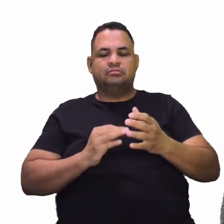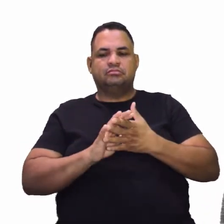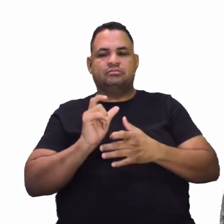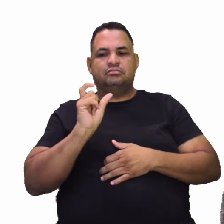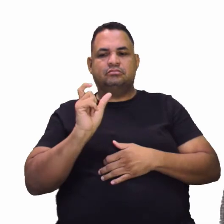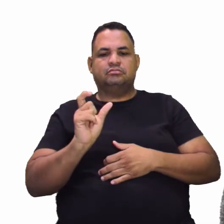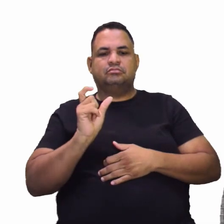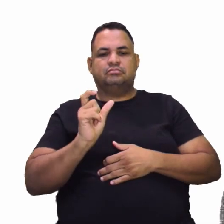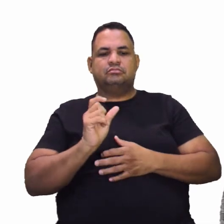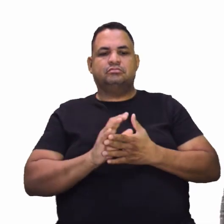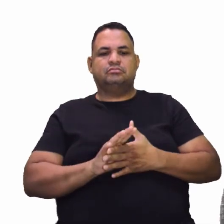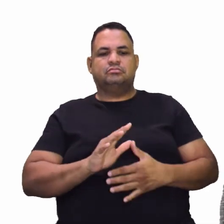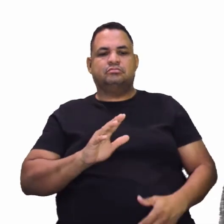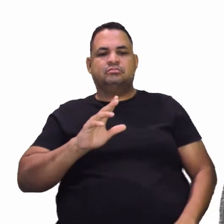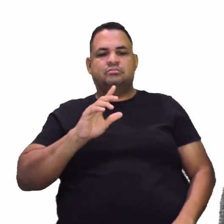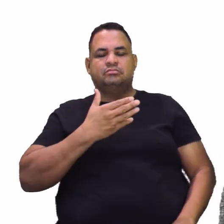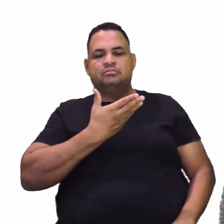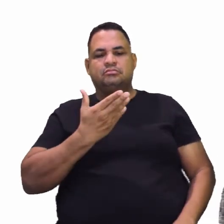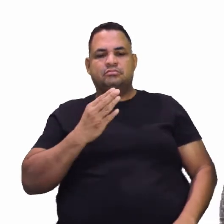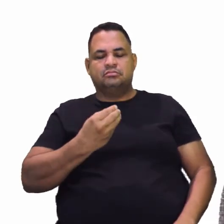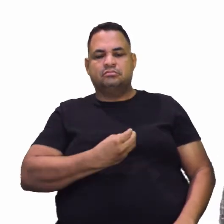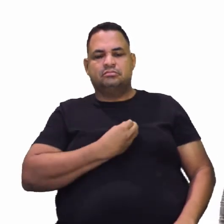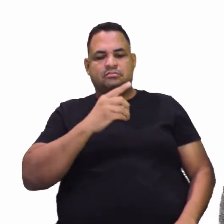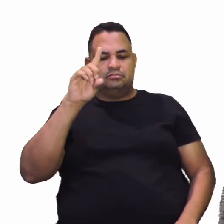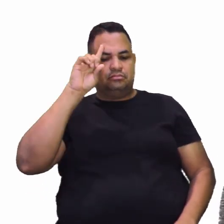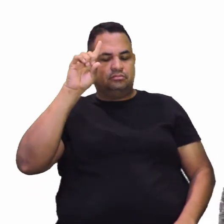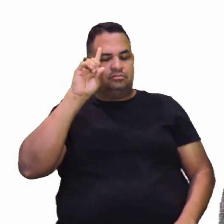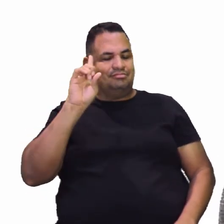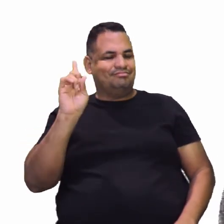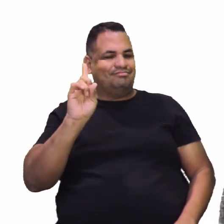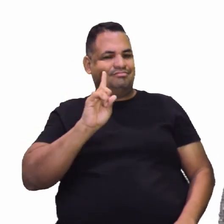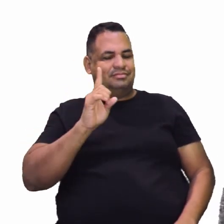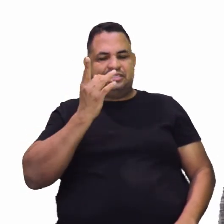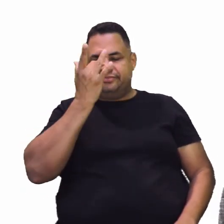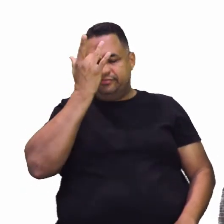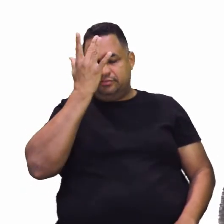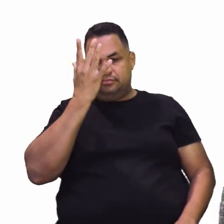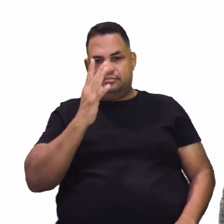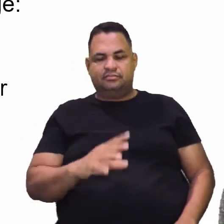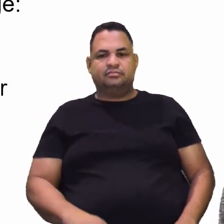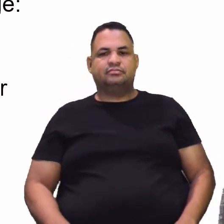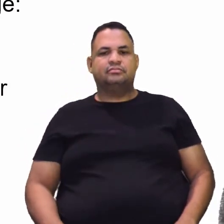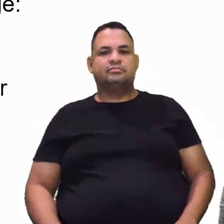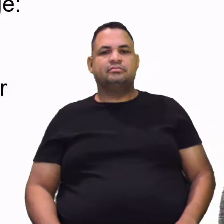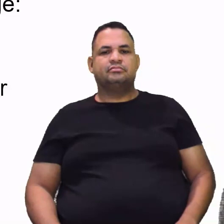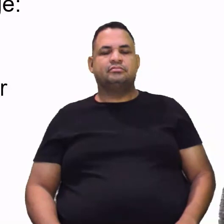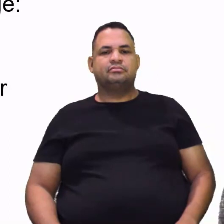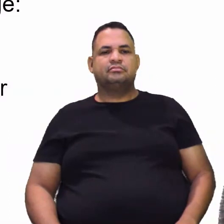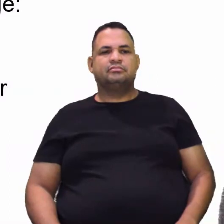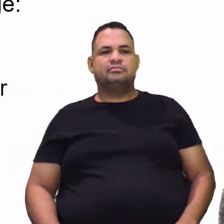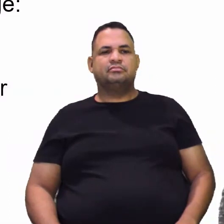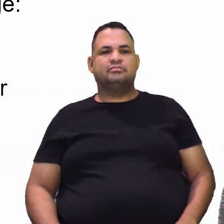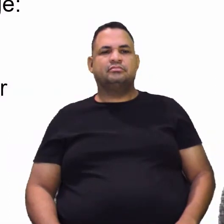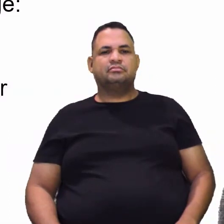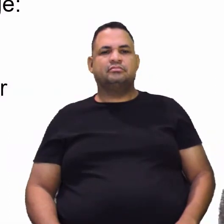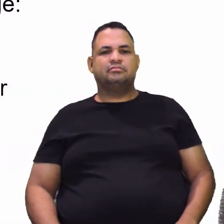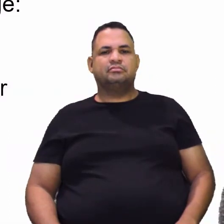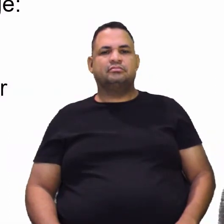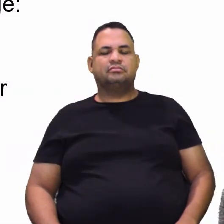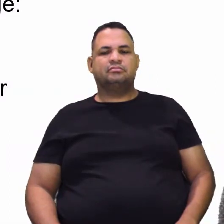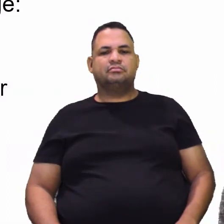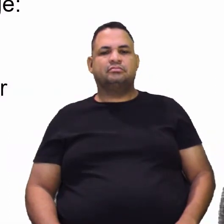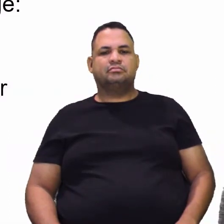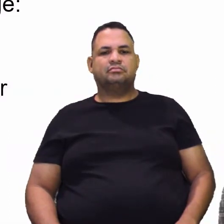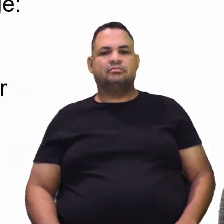a palavra life. Então, a vida diária não é fácil. Não é fácil.